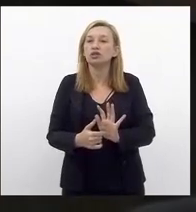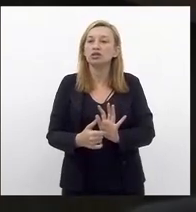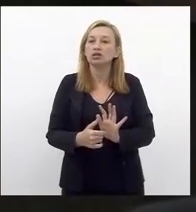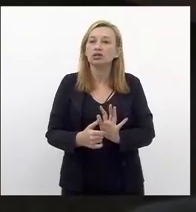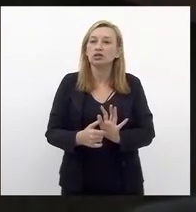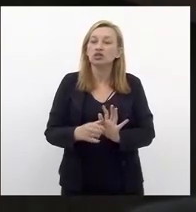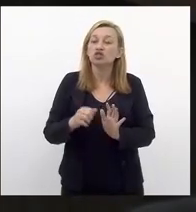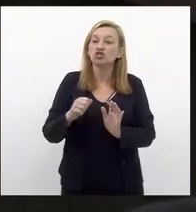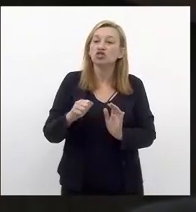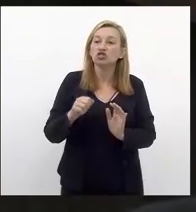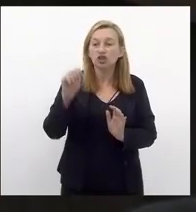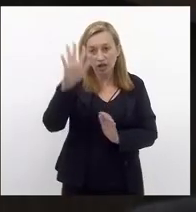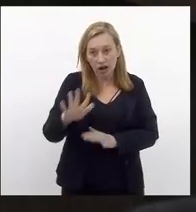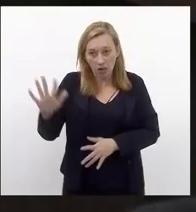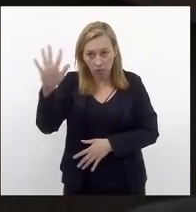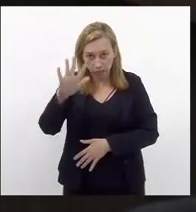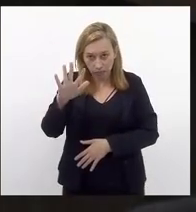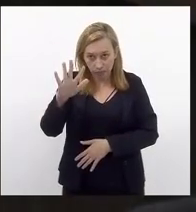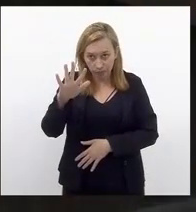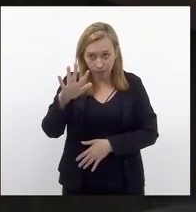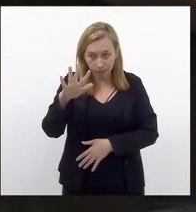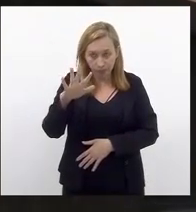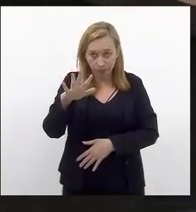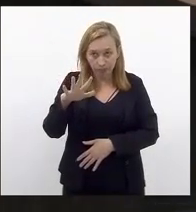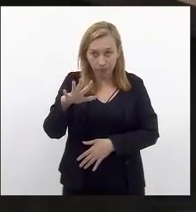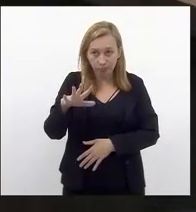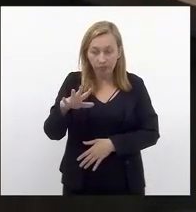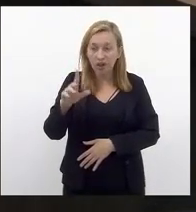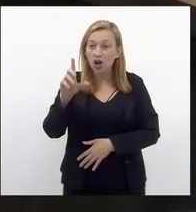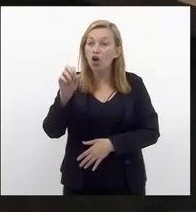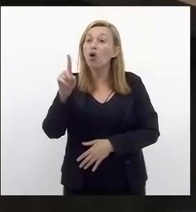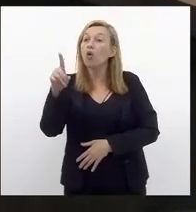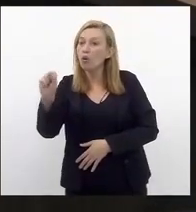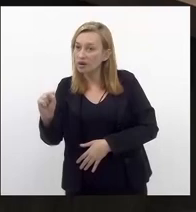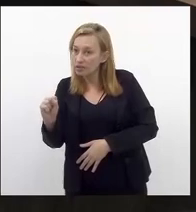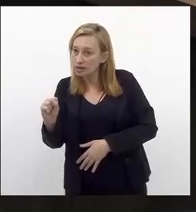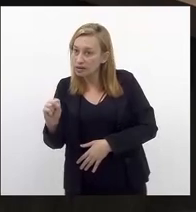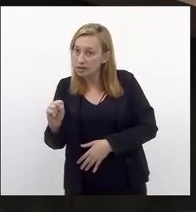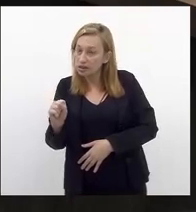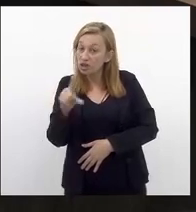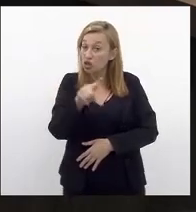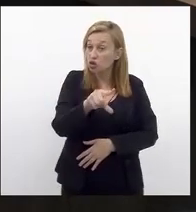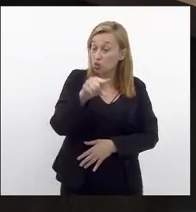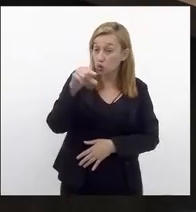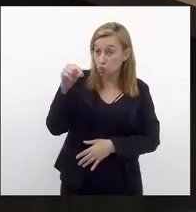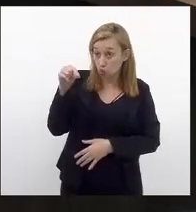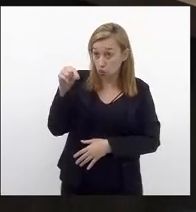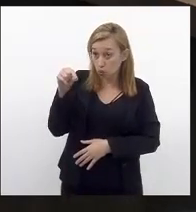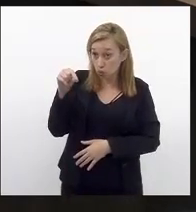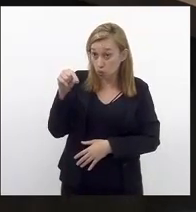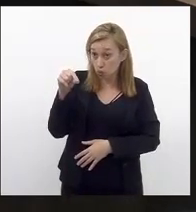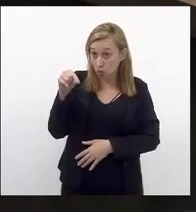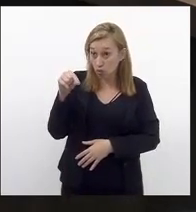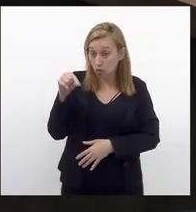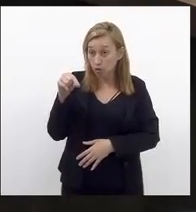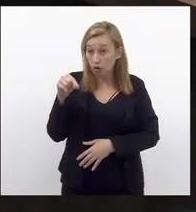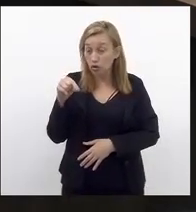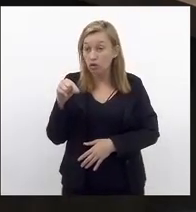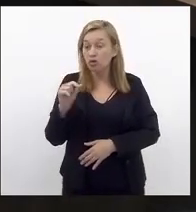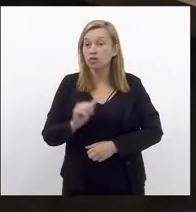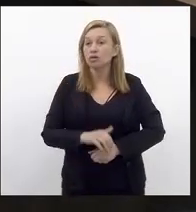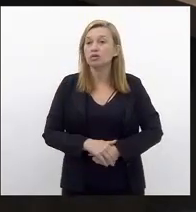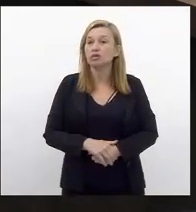forma global para que as luas decidam as cotas